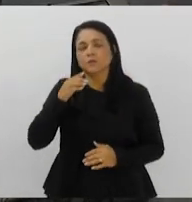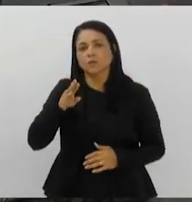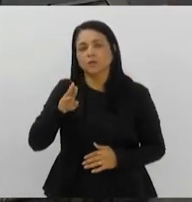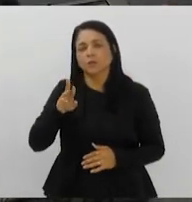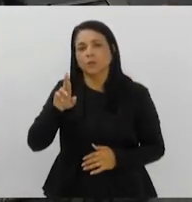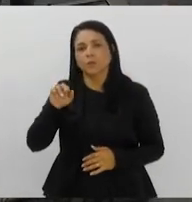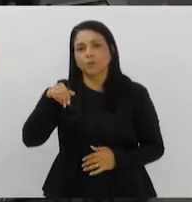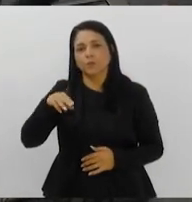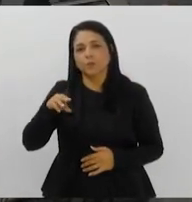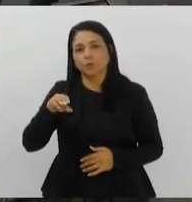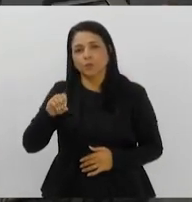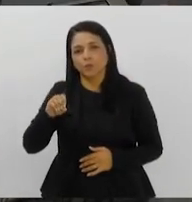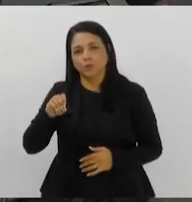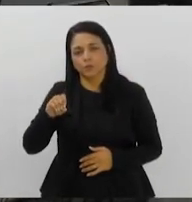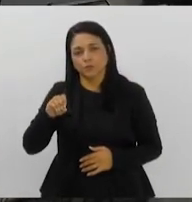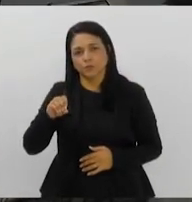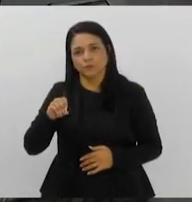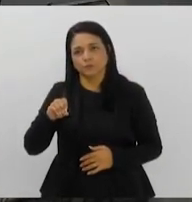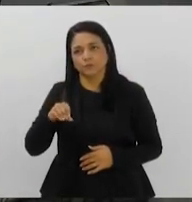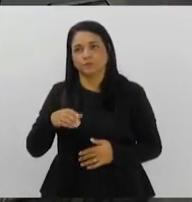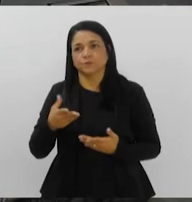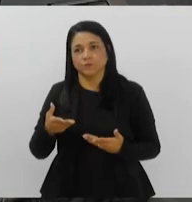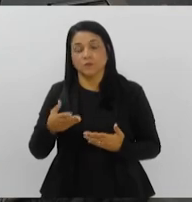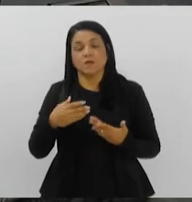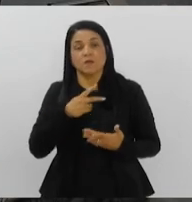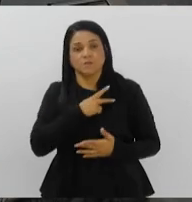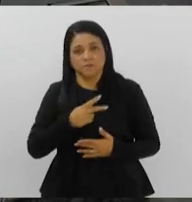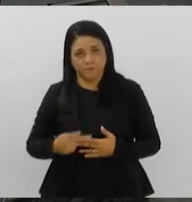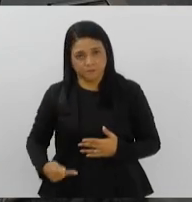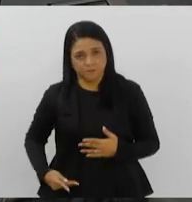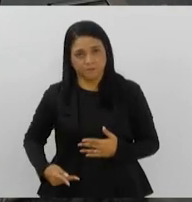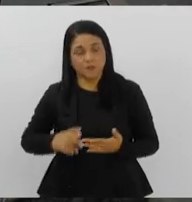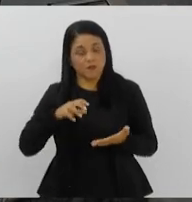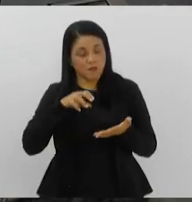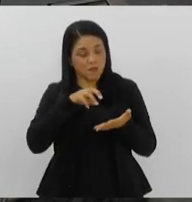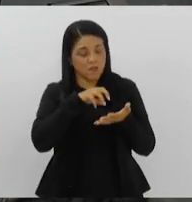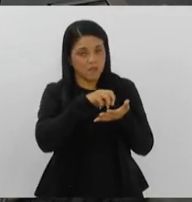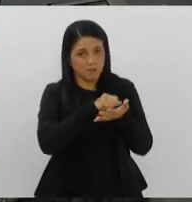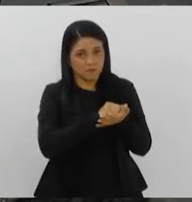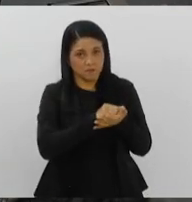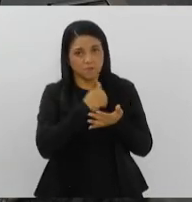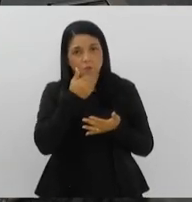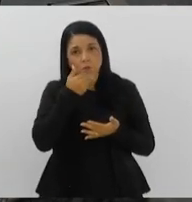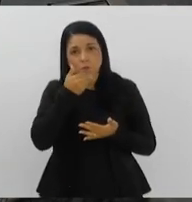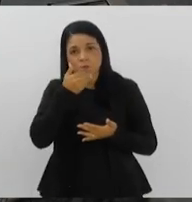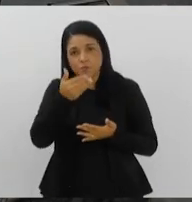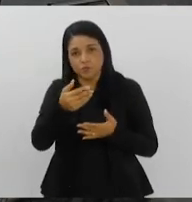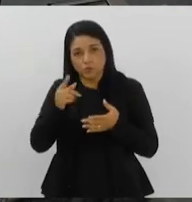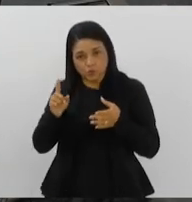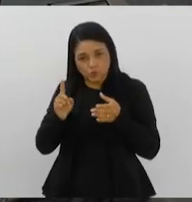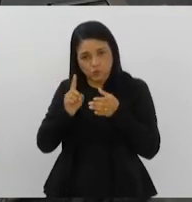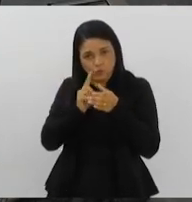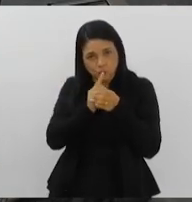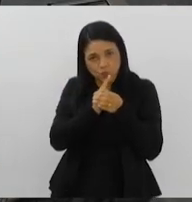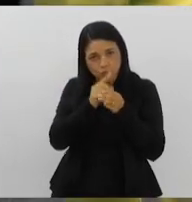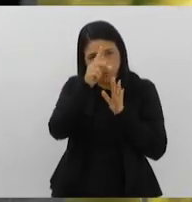Senhora presidente, desde já quero deixar registrado aqui meu pedido de coautoria.